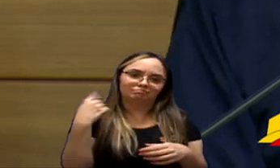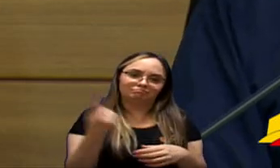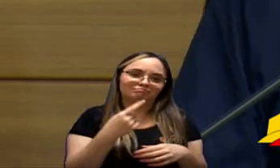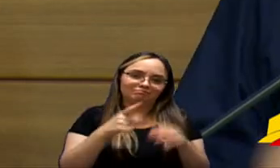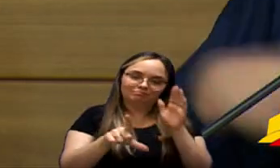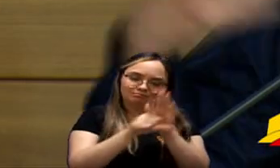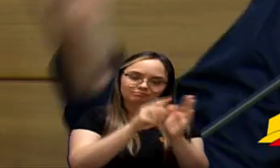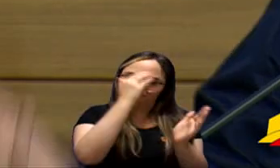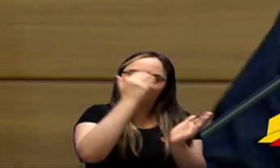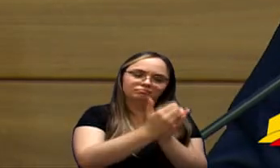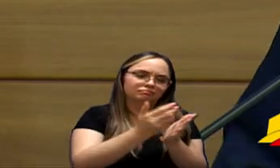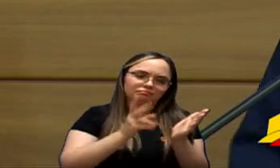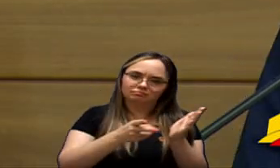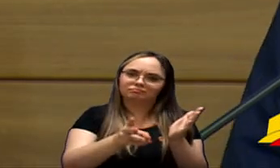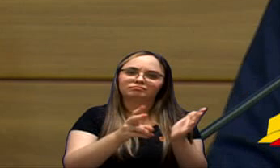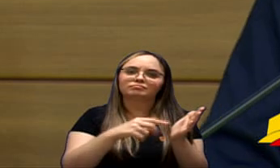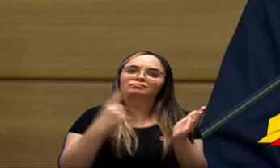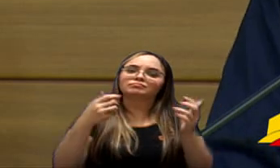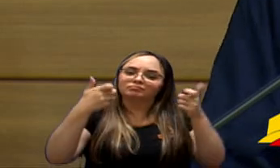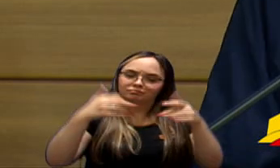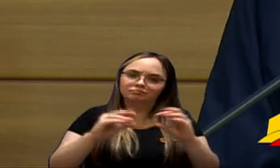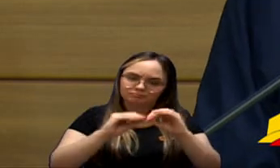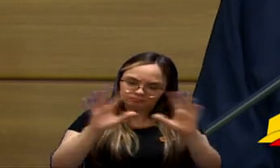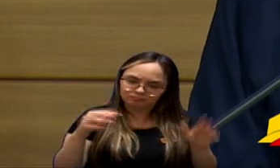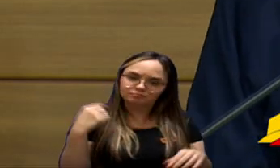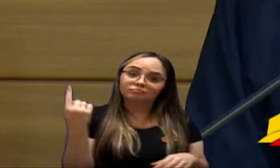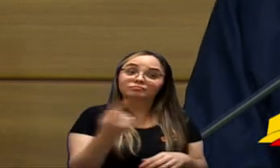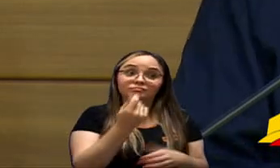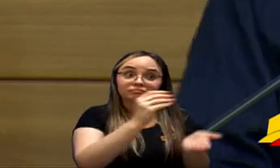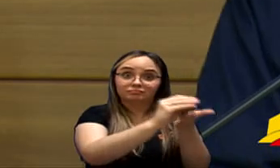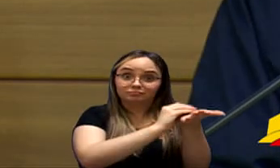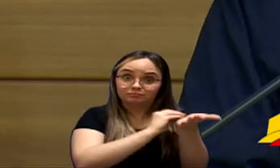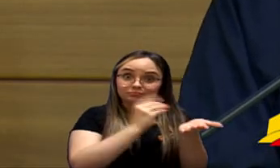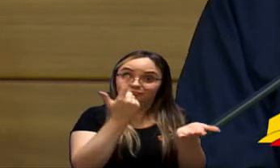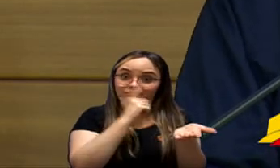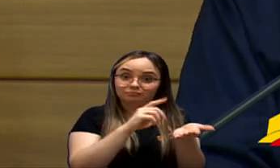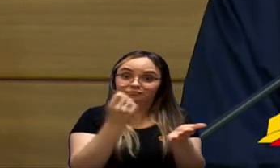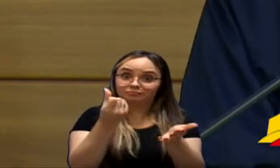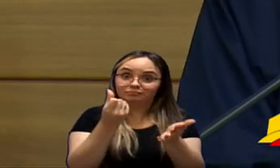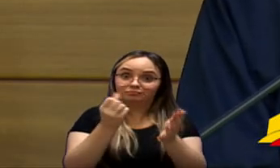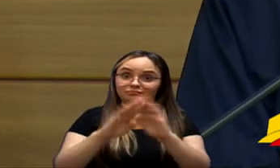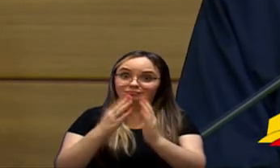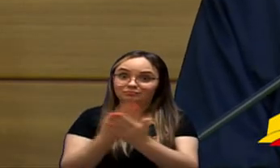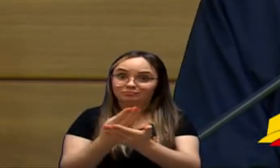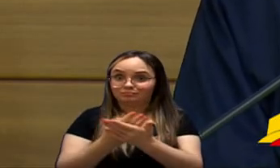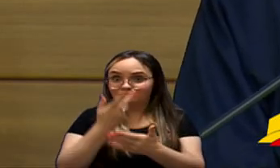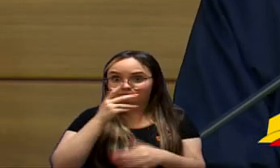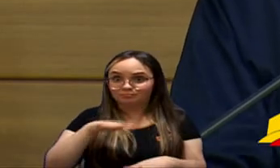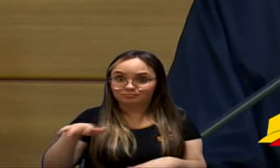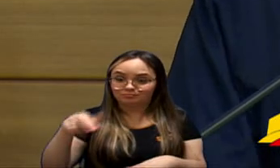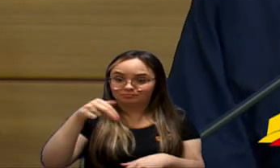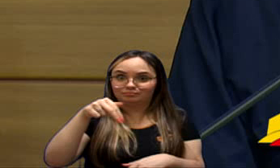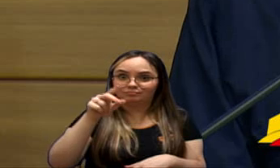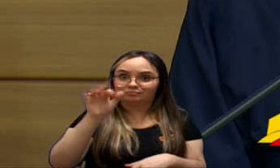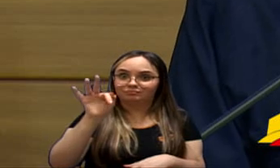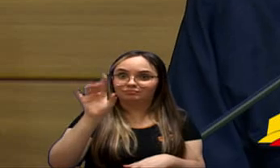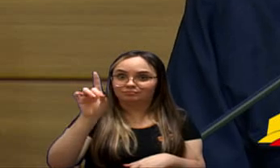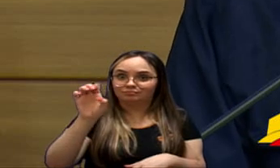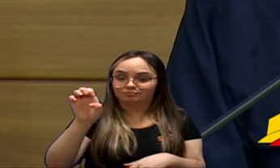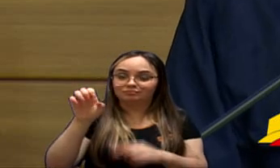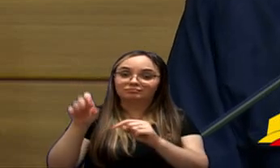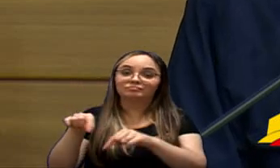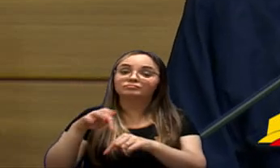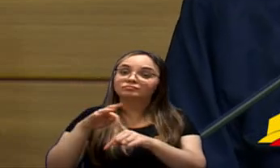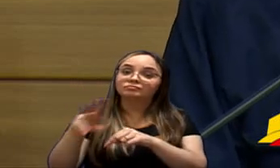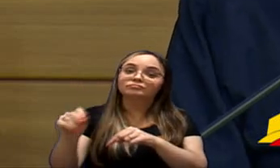manifestações legais, dentro dos pedidos de esclarecimento, que os recursos que nós recebemos para 6 creches que estão em construção do FNDE, até o presente